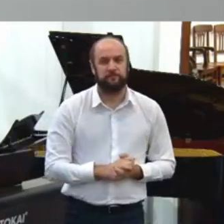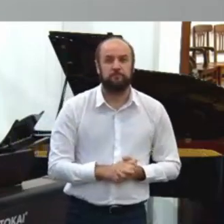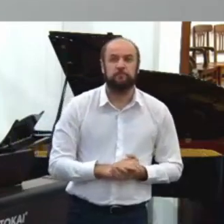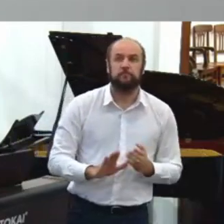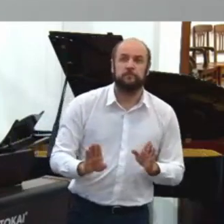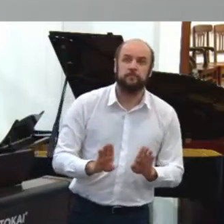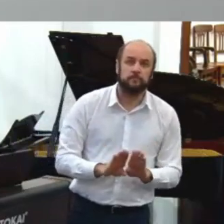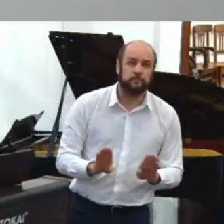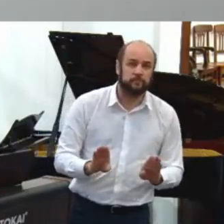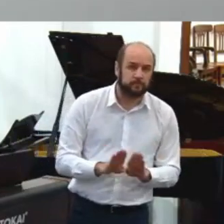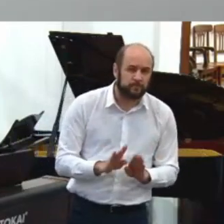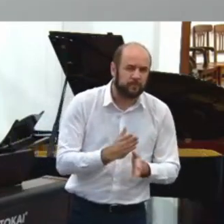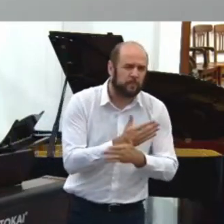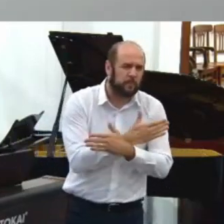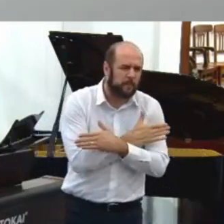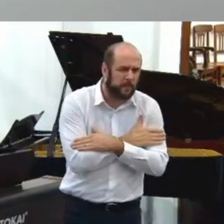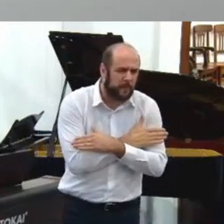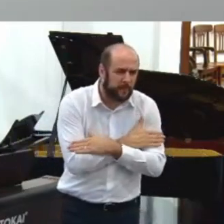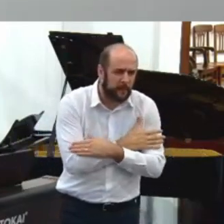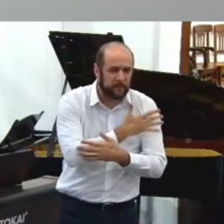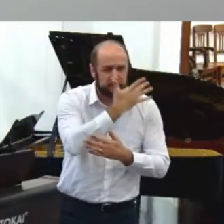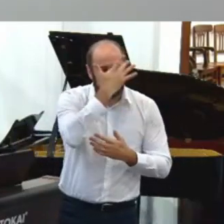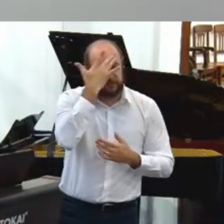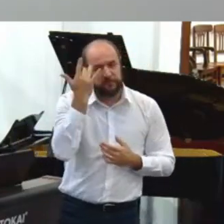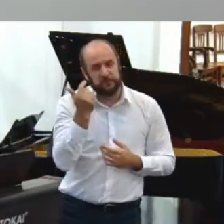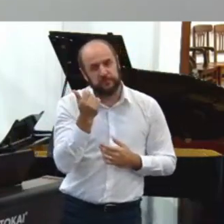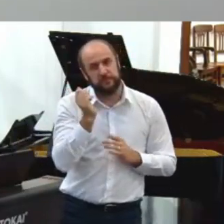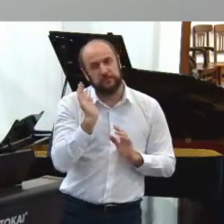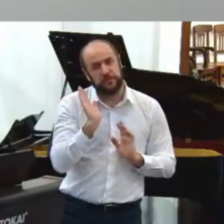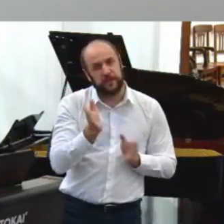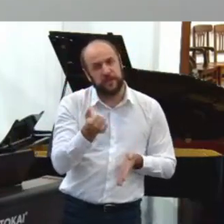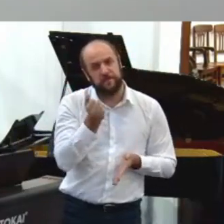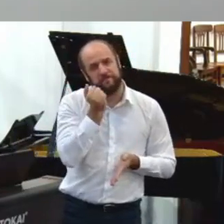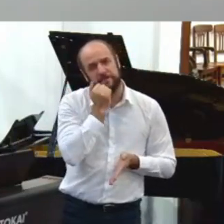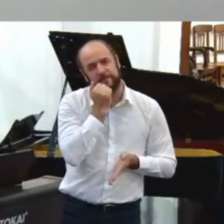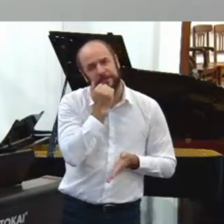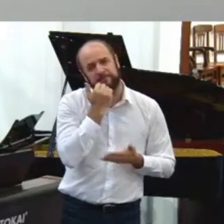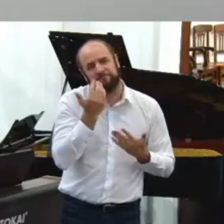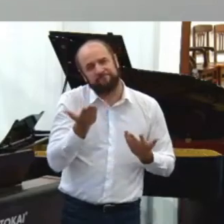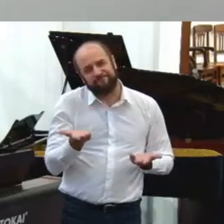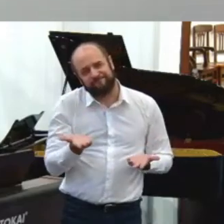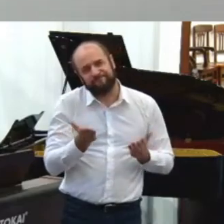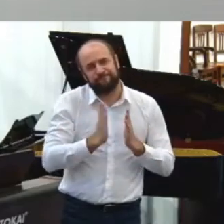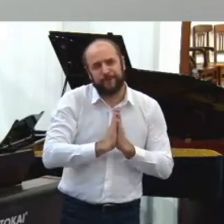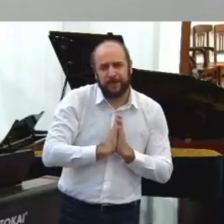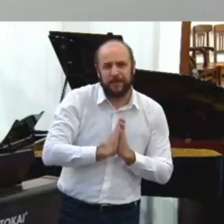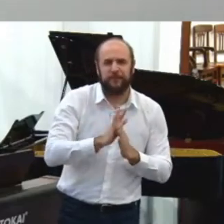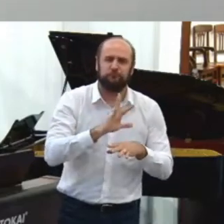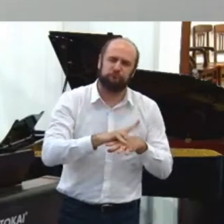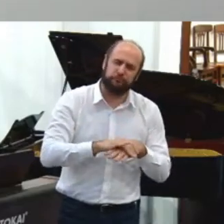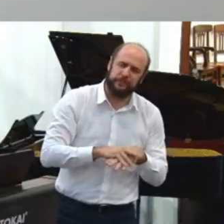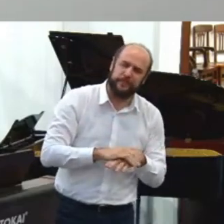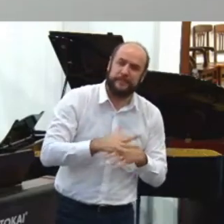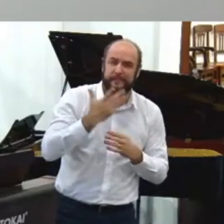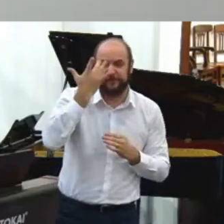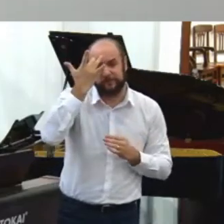Também estendendo um carinho àqueles que já perderam suas mães, talvez por enfermidade,